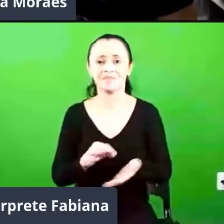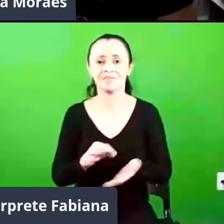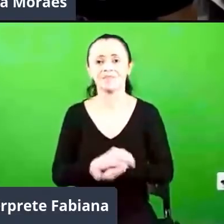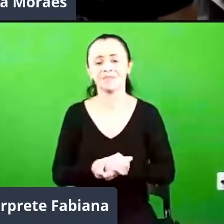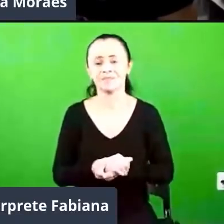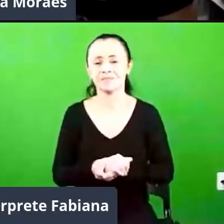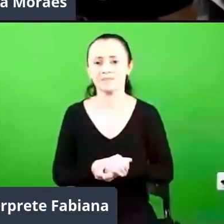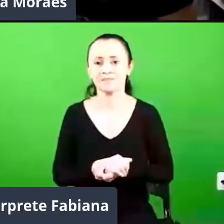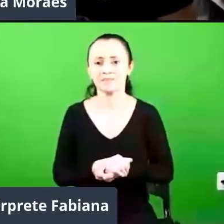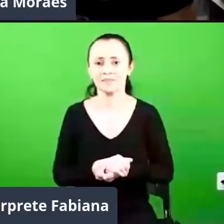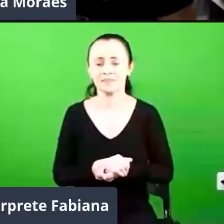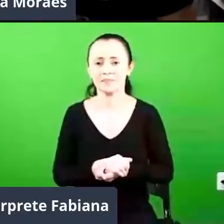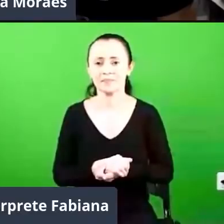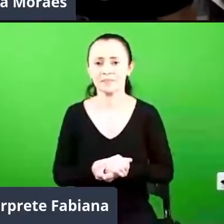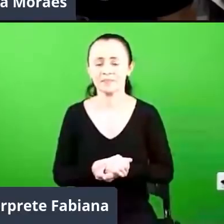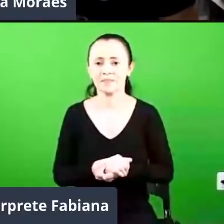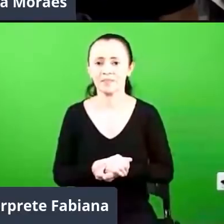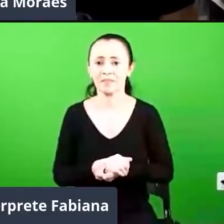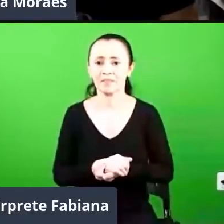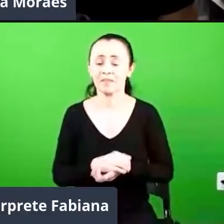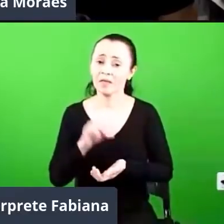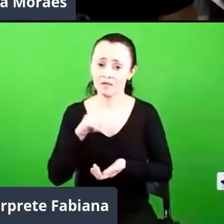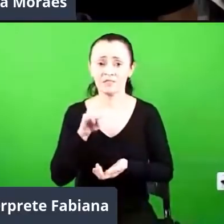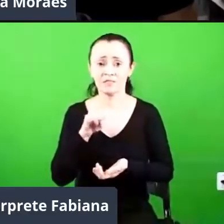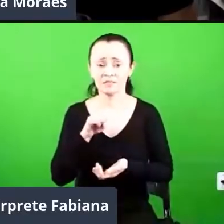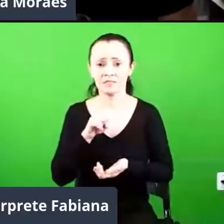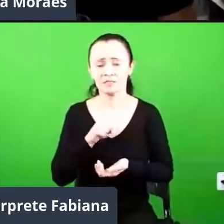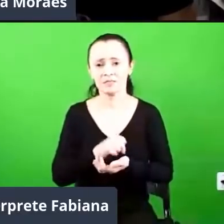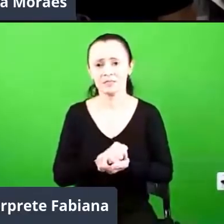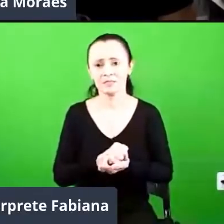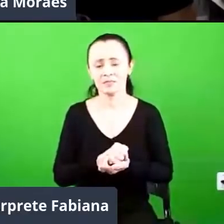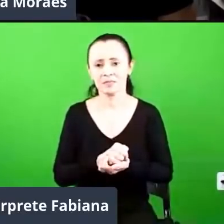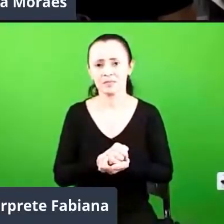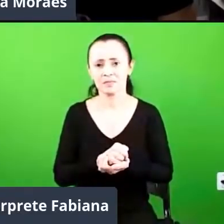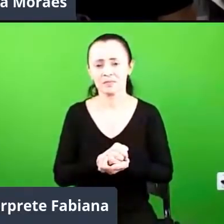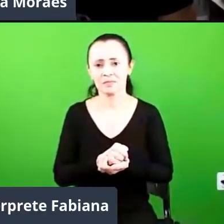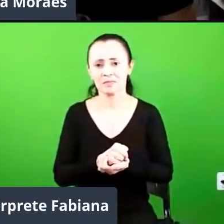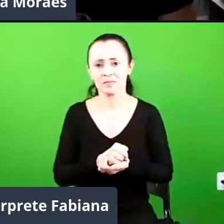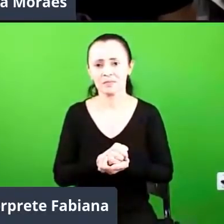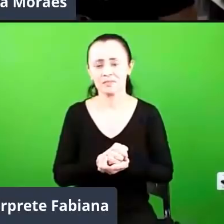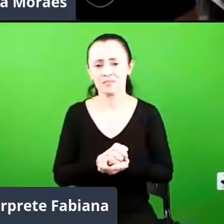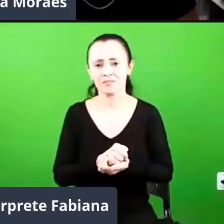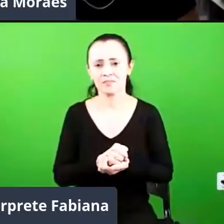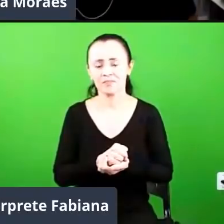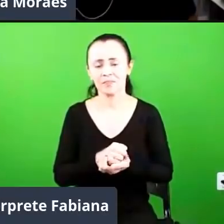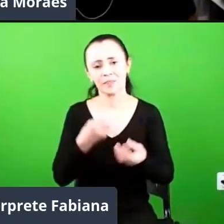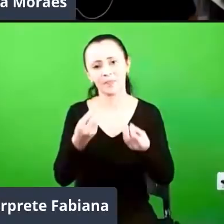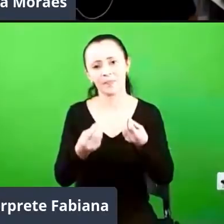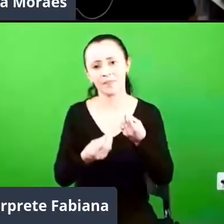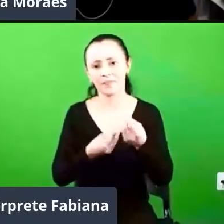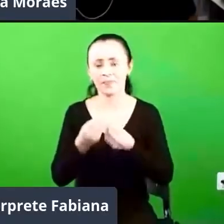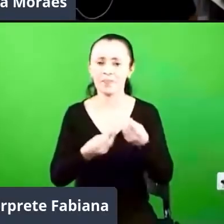Adriana. São questões que ficam, né, professora Sheila? Eu gostaria de ouvir da senhora, professora Sheila, né? Como que você vê